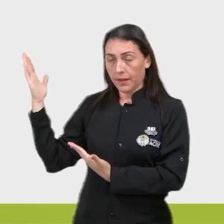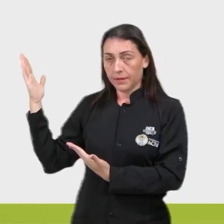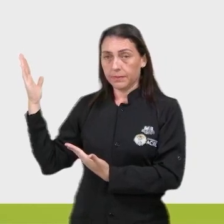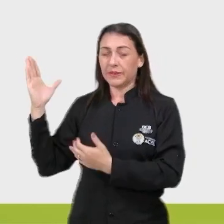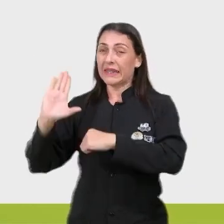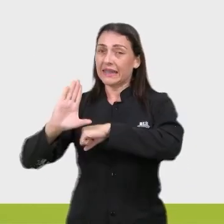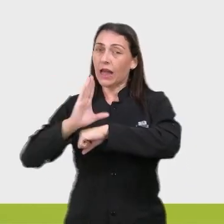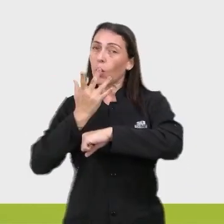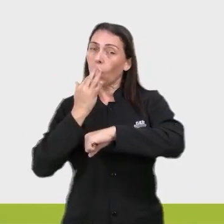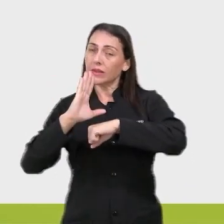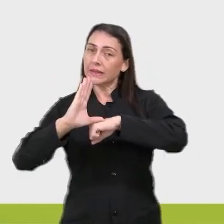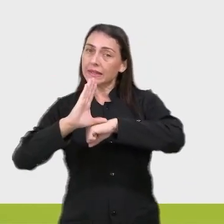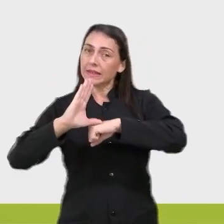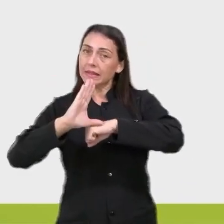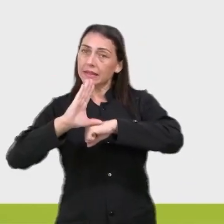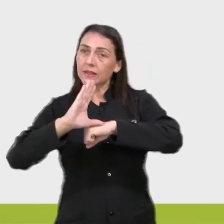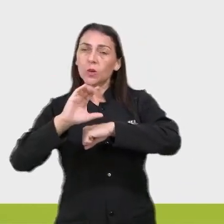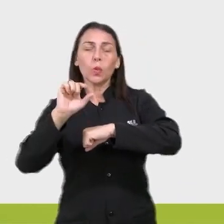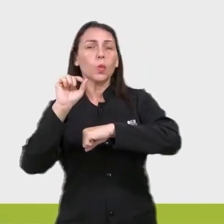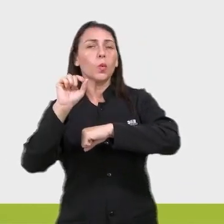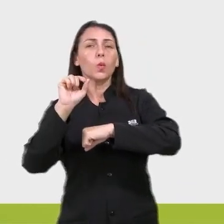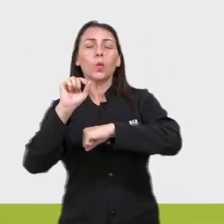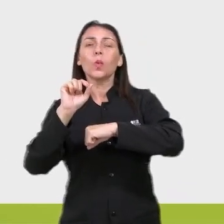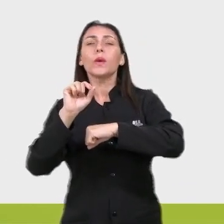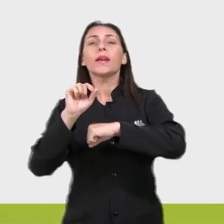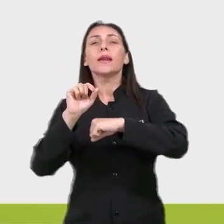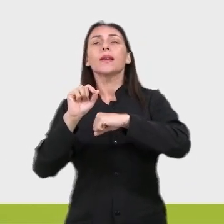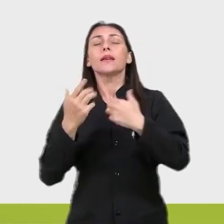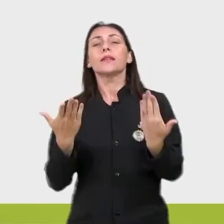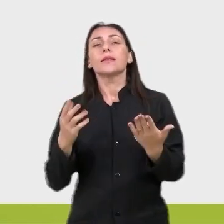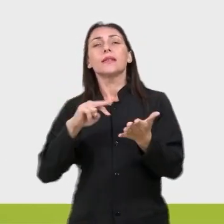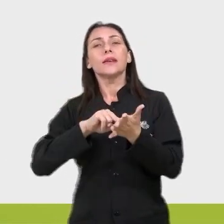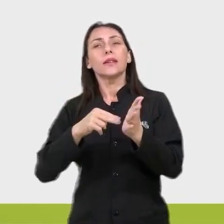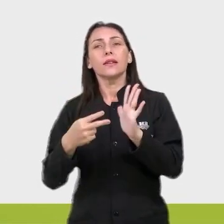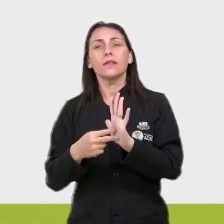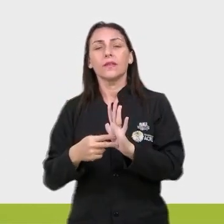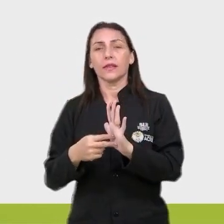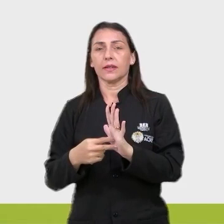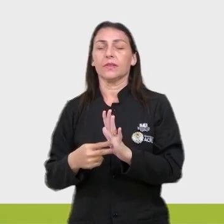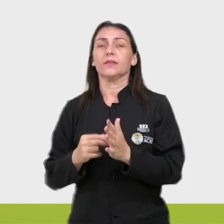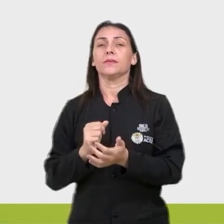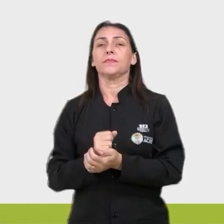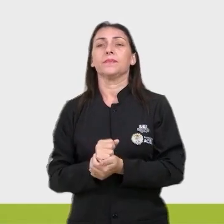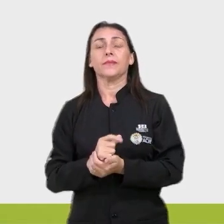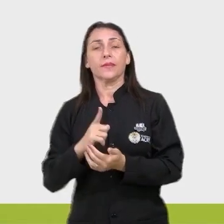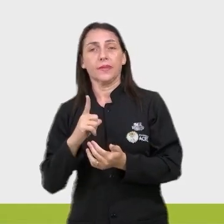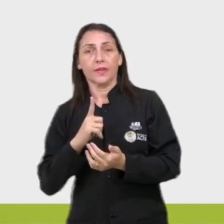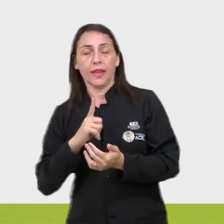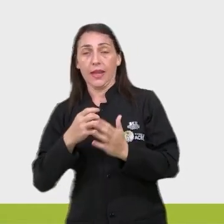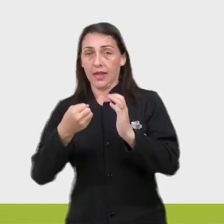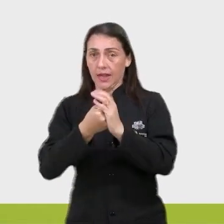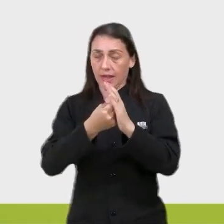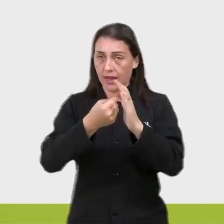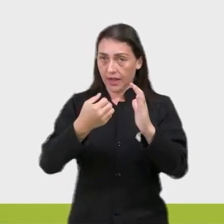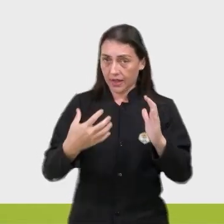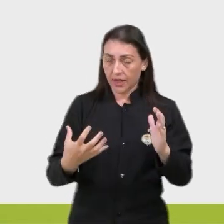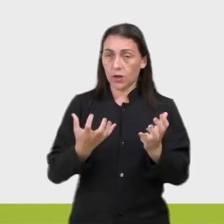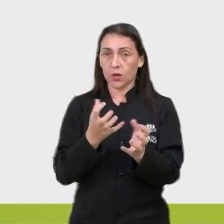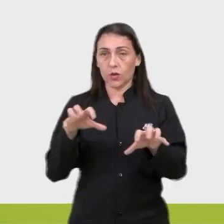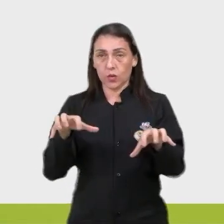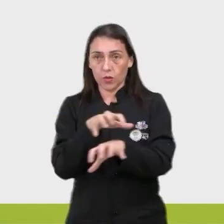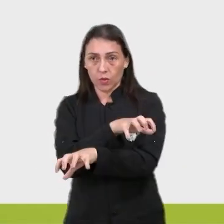cinza, ó. O que são essas faixas de transição? Tá, gente? São faixas ali que tem tanto característica de um